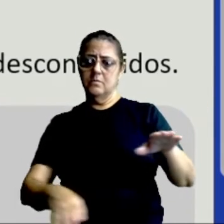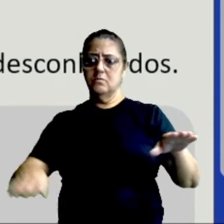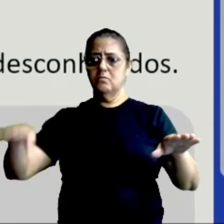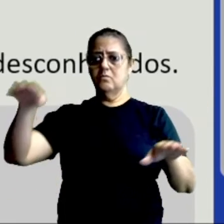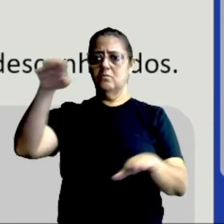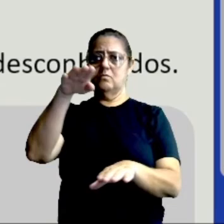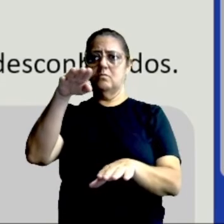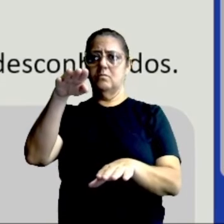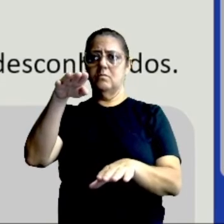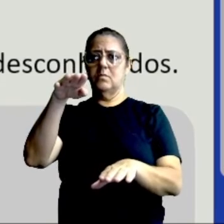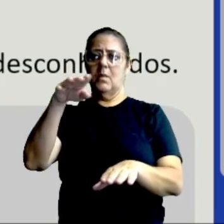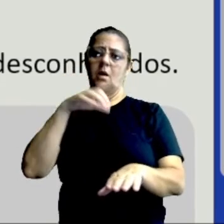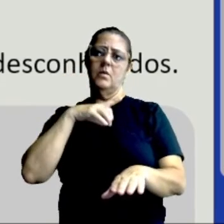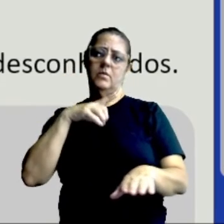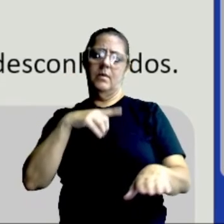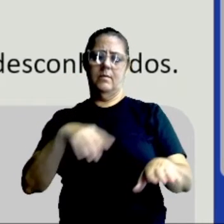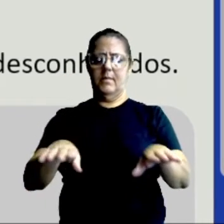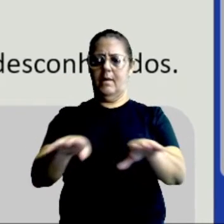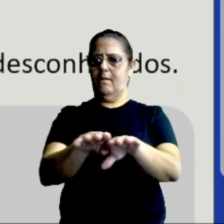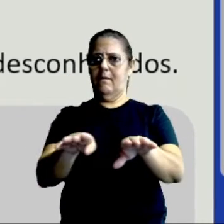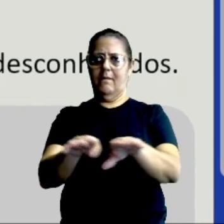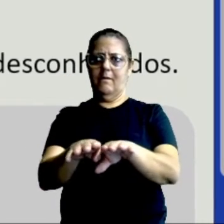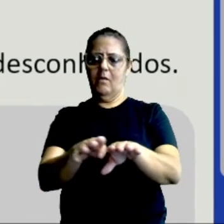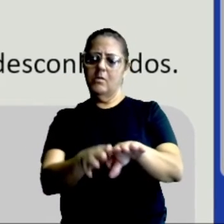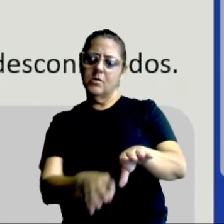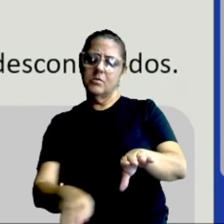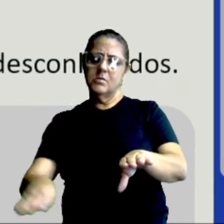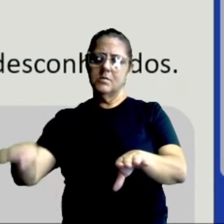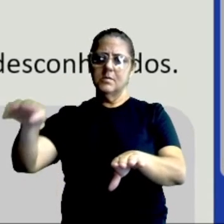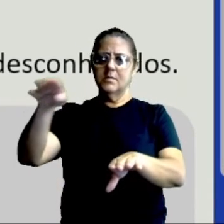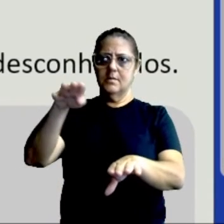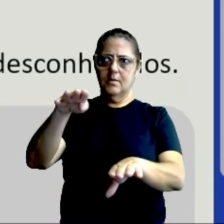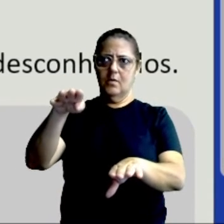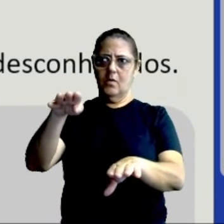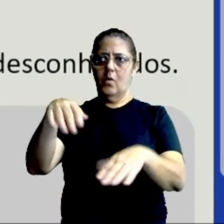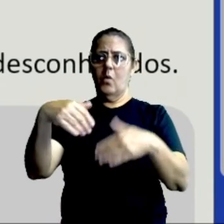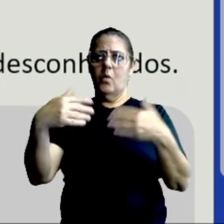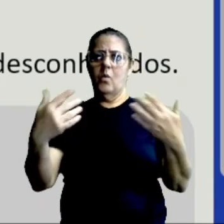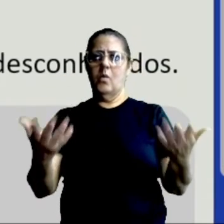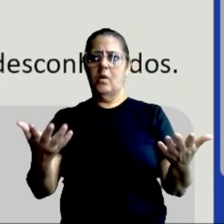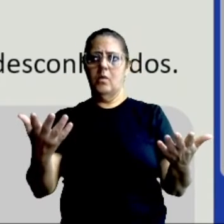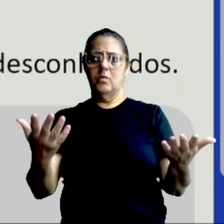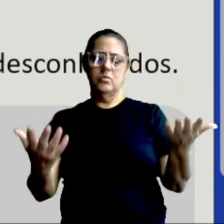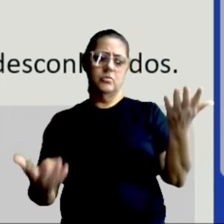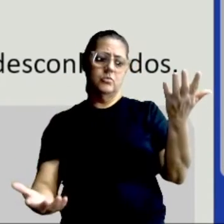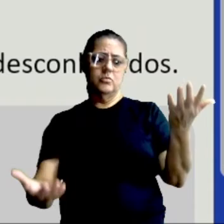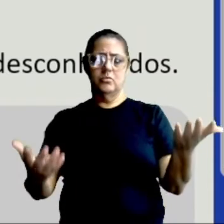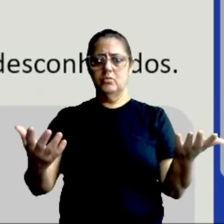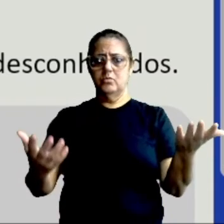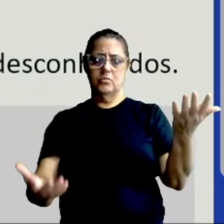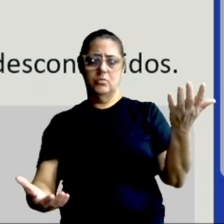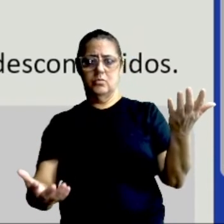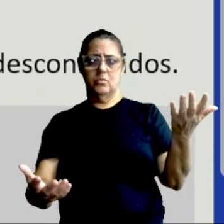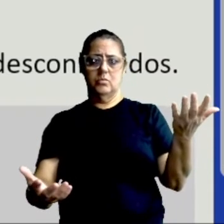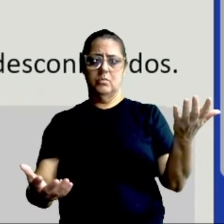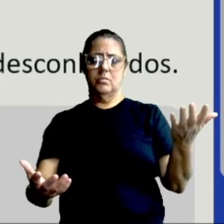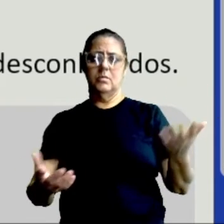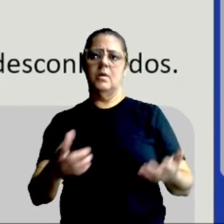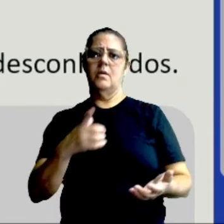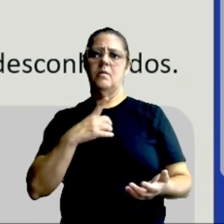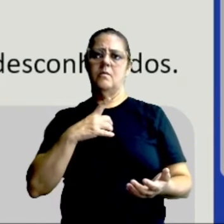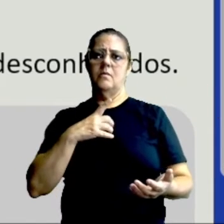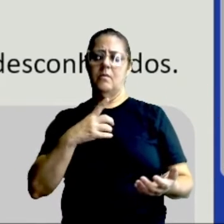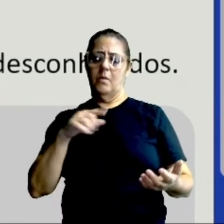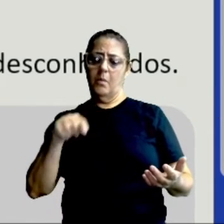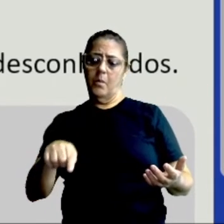em desequilíbrio, tá? E por curiosidade, qual dos dois pratos mesmo é mais pesado? É o que